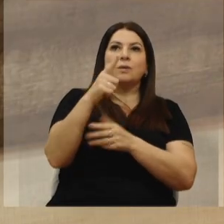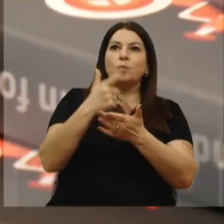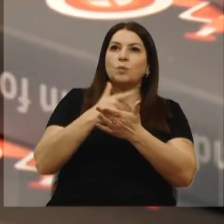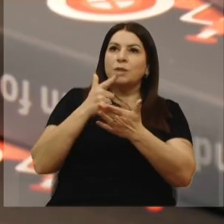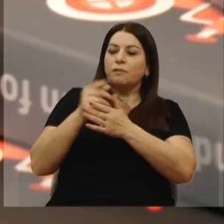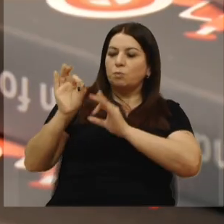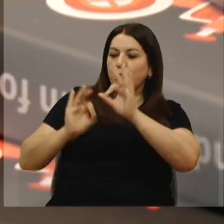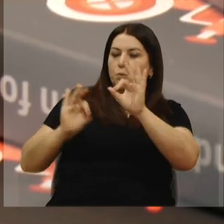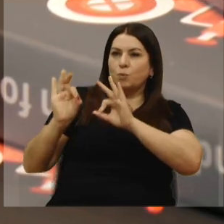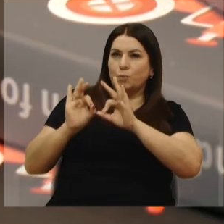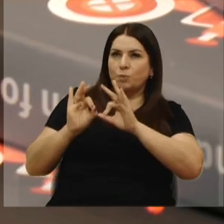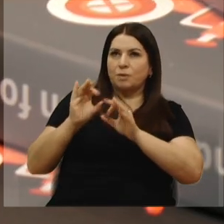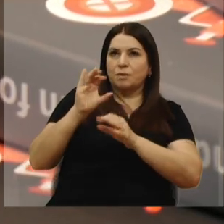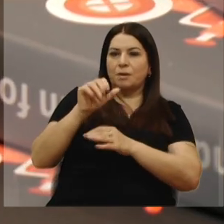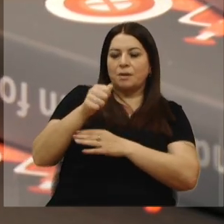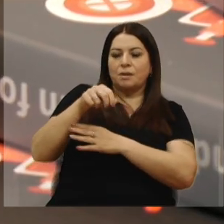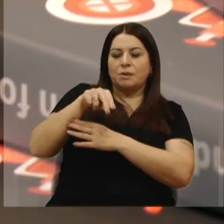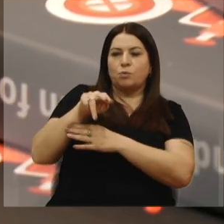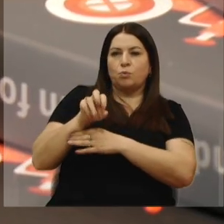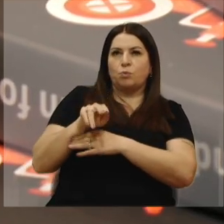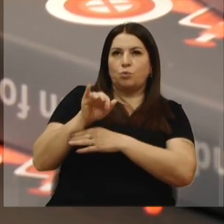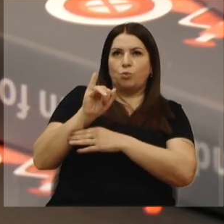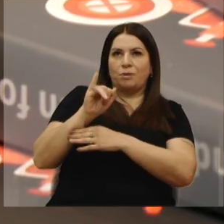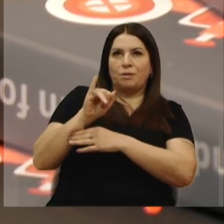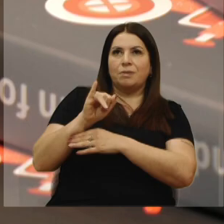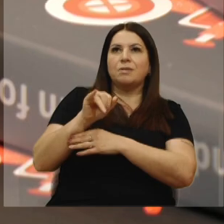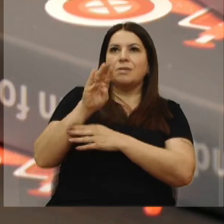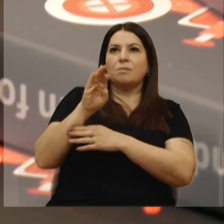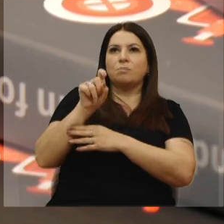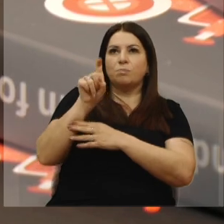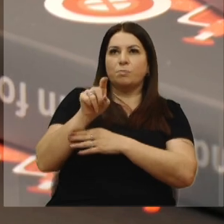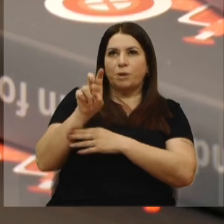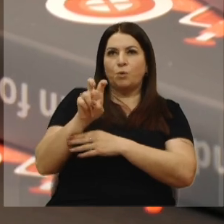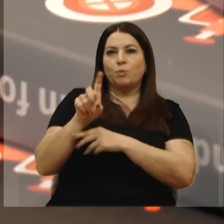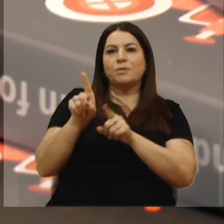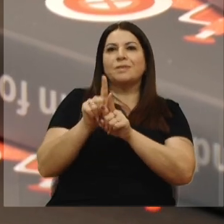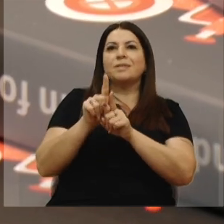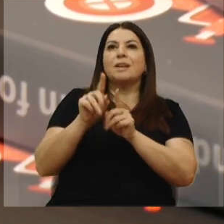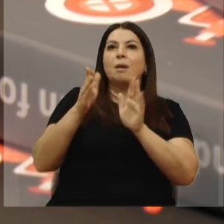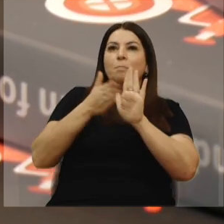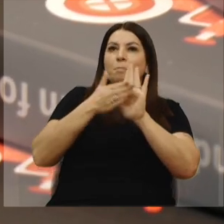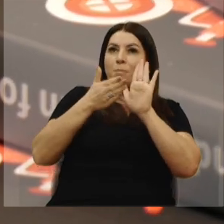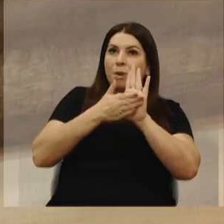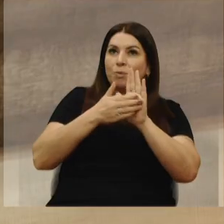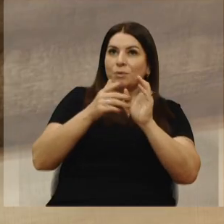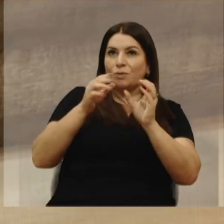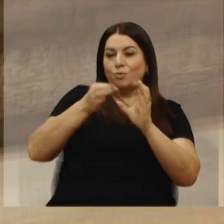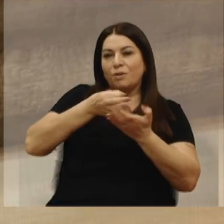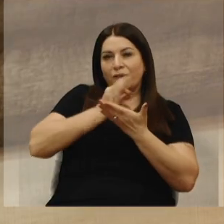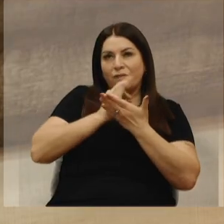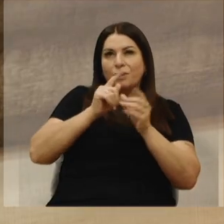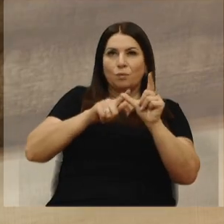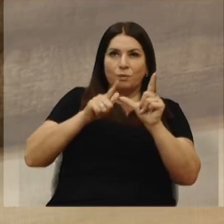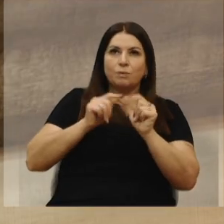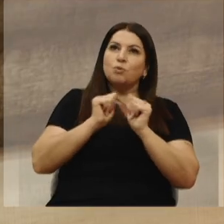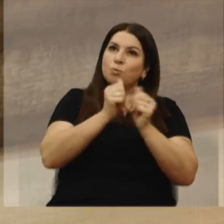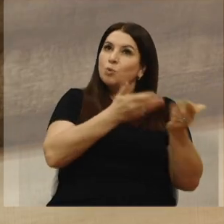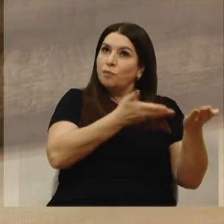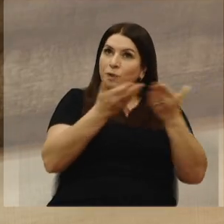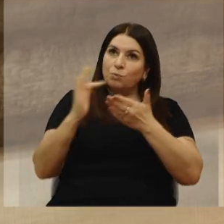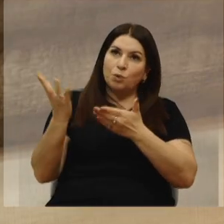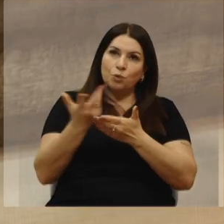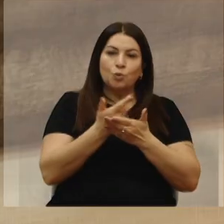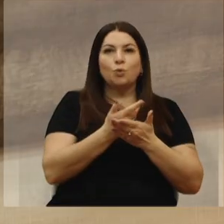1960-1980, obra organizada por Antony Belks Tessari, pauta do Café com Letras desta semana. Como sempre,